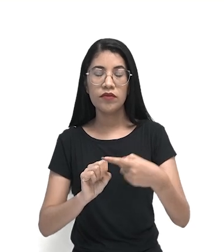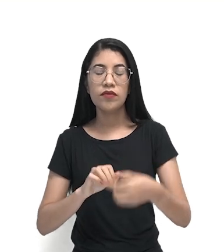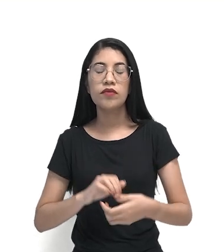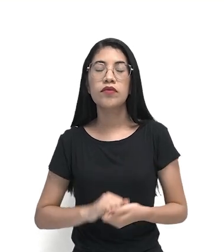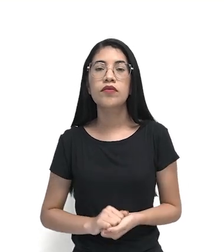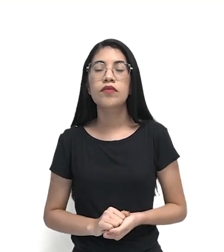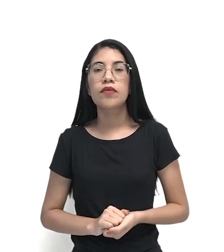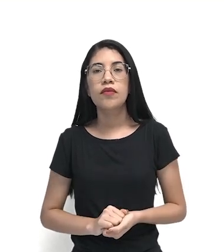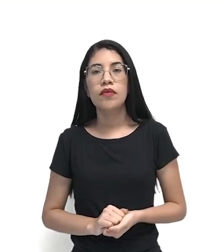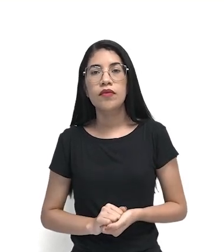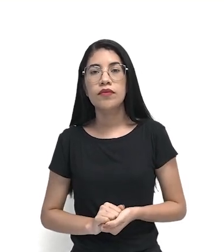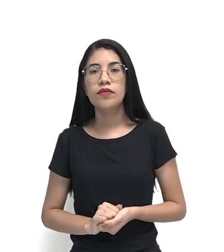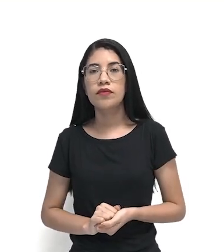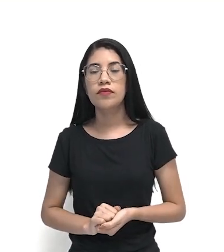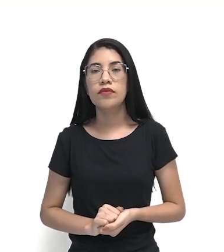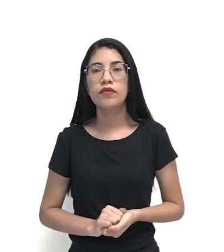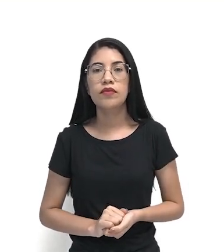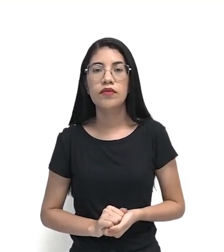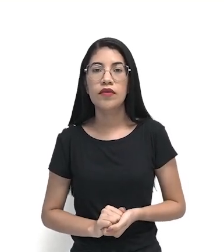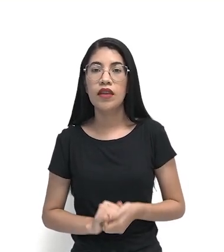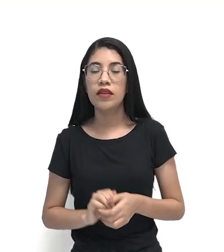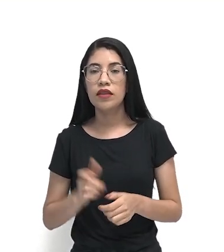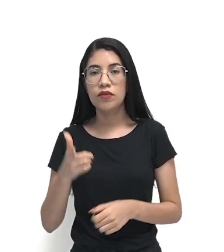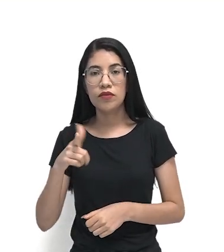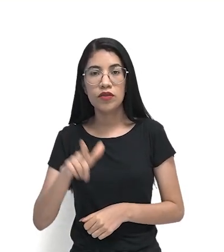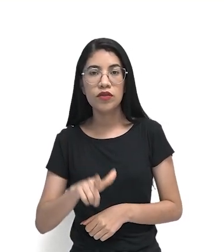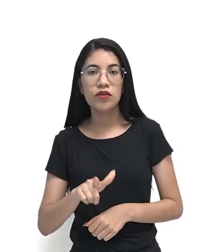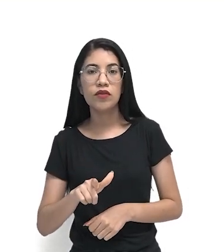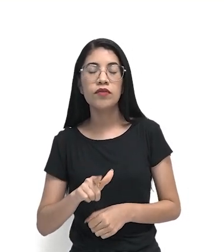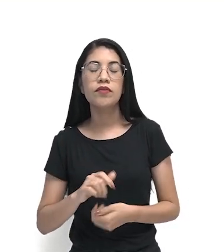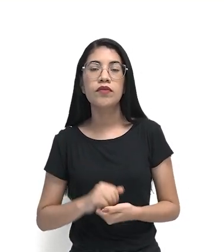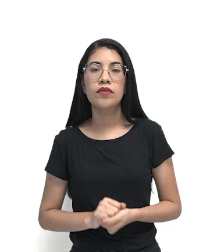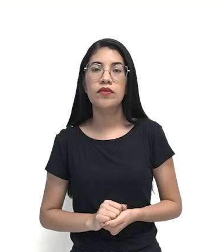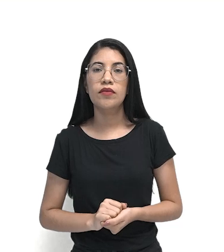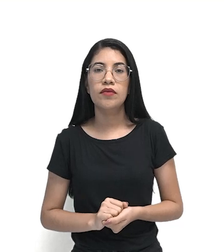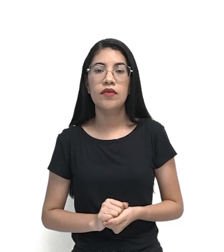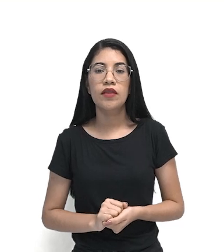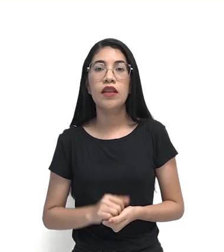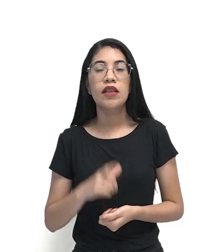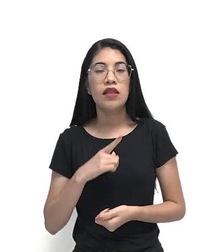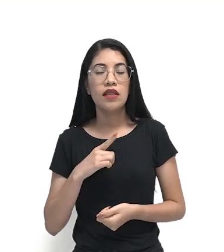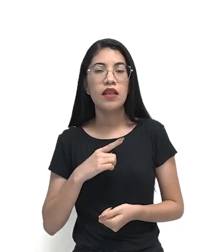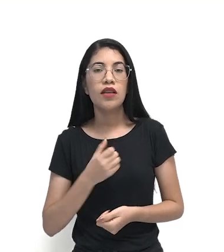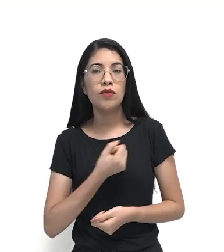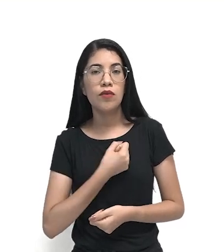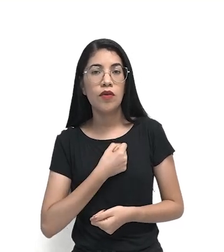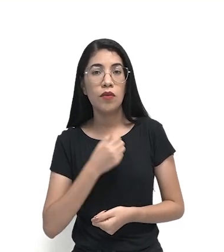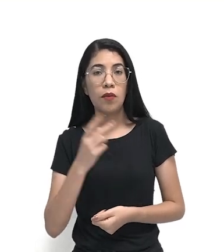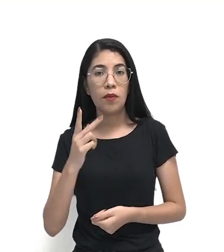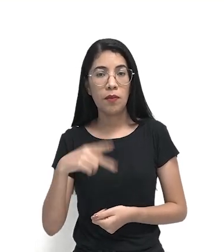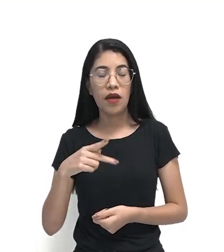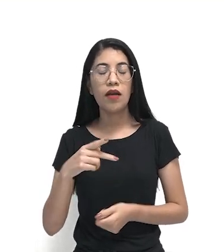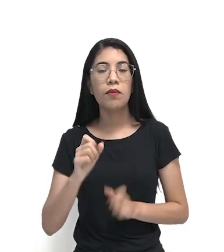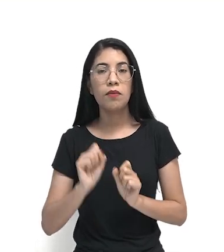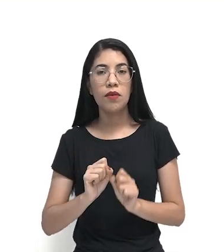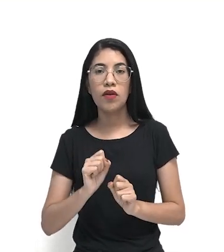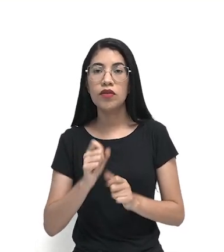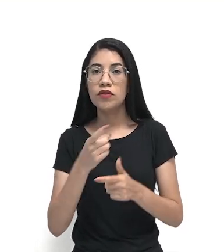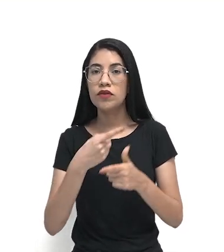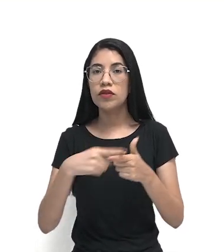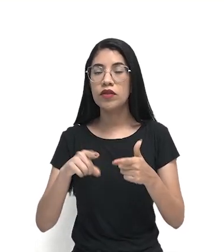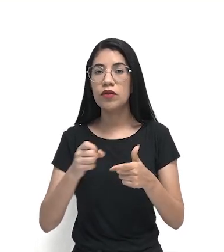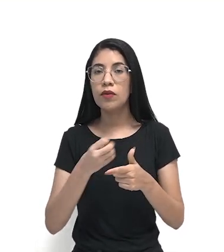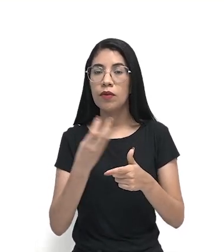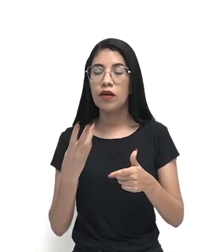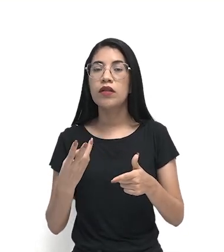18. Ok? Mais uma vez, eu tenho aqui, ó, números pares. Então, eu posso simplificar por quanto?